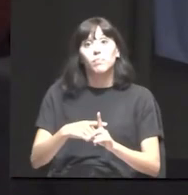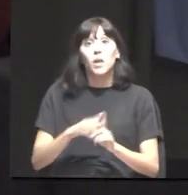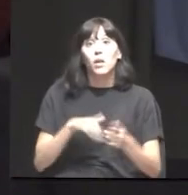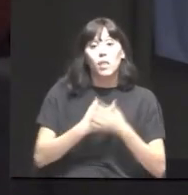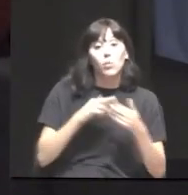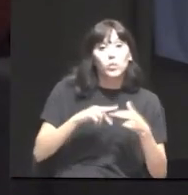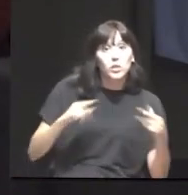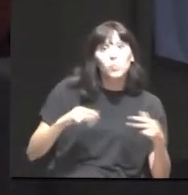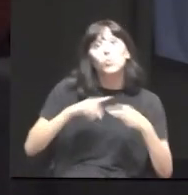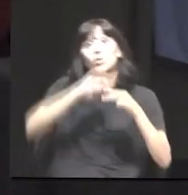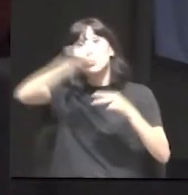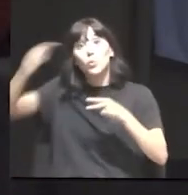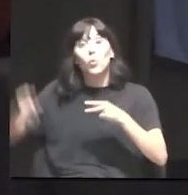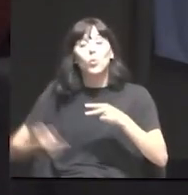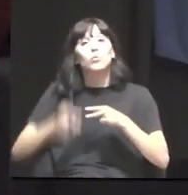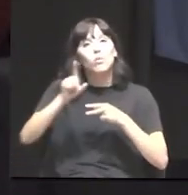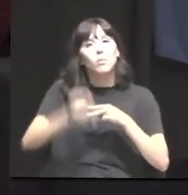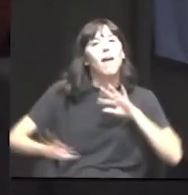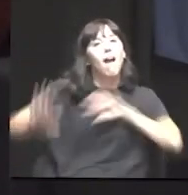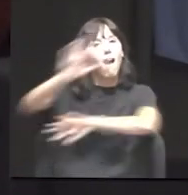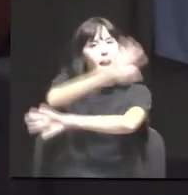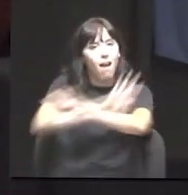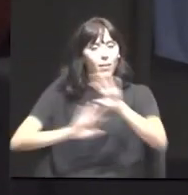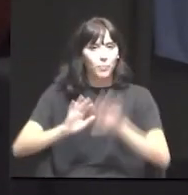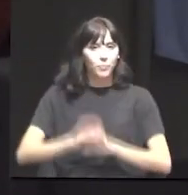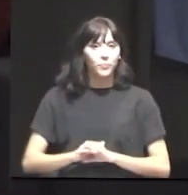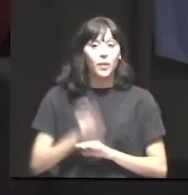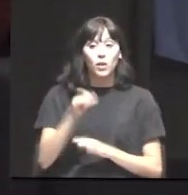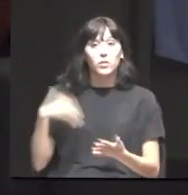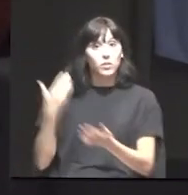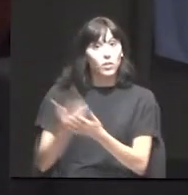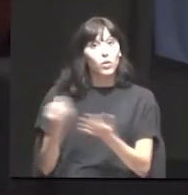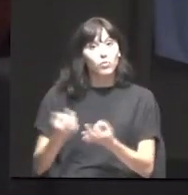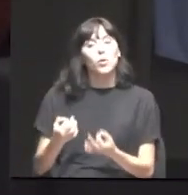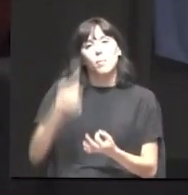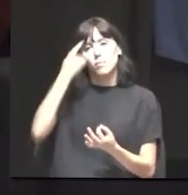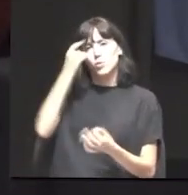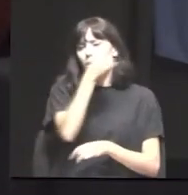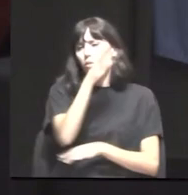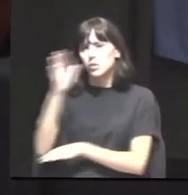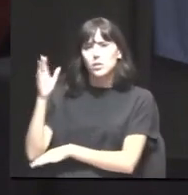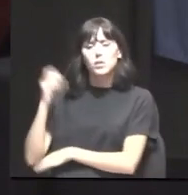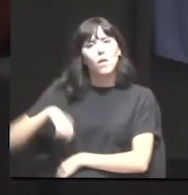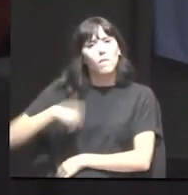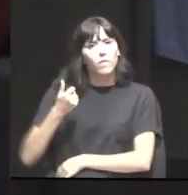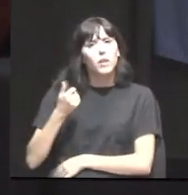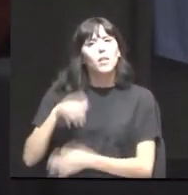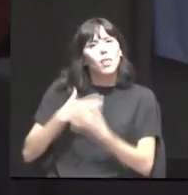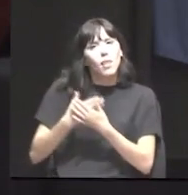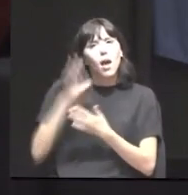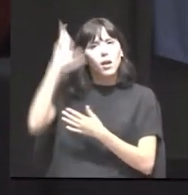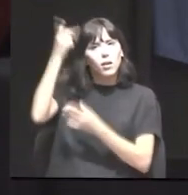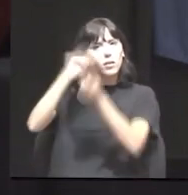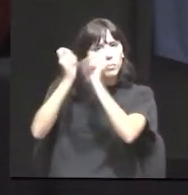metropolitanos. Nestes últimos anos, Lisboa tem andado de costas viradas para a sua renaturalização e para o combate estratégico às